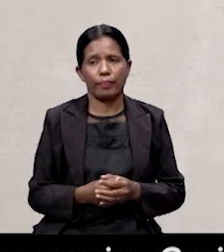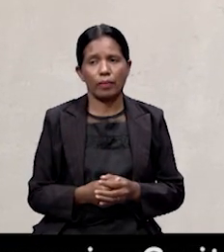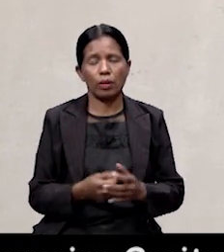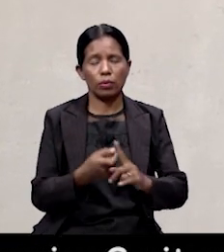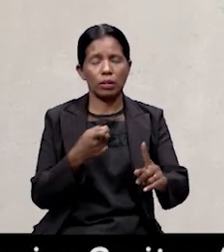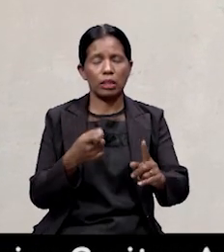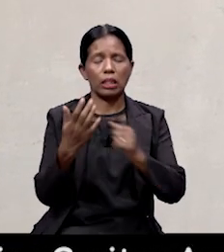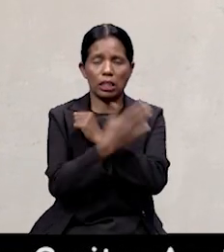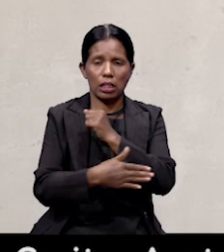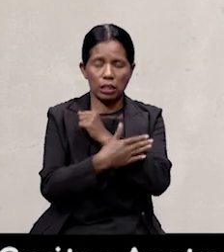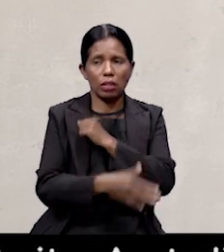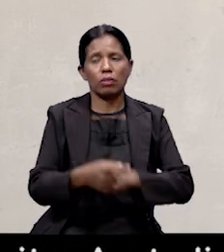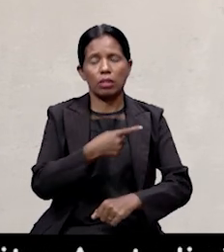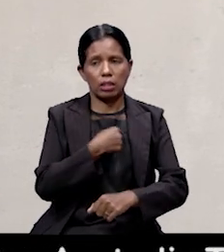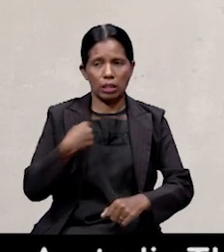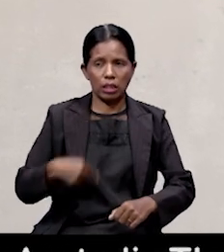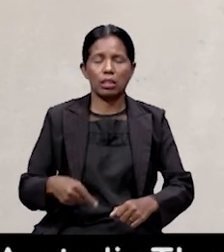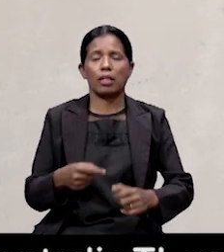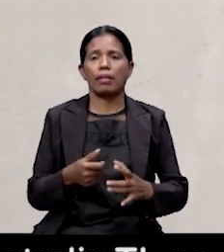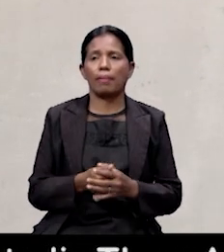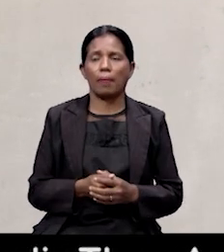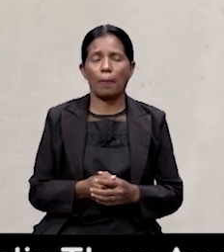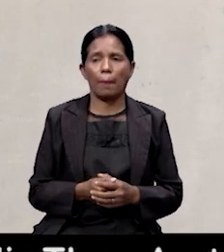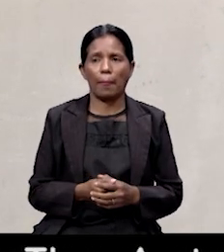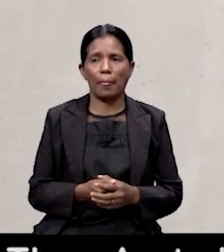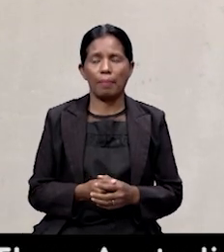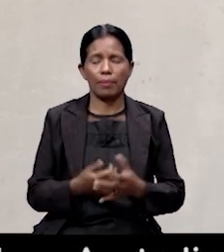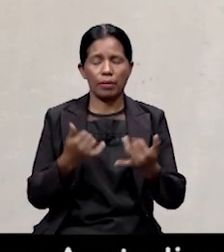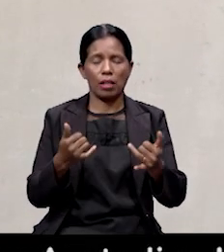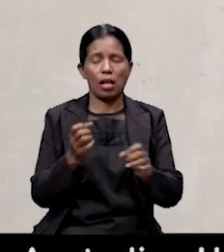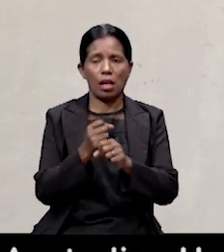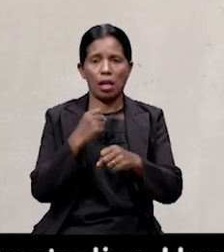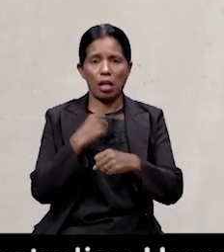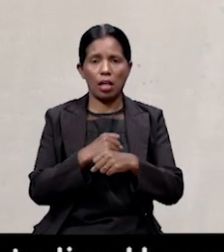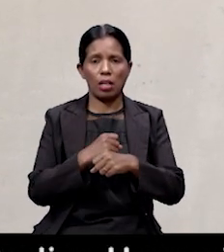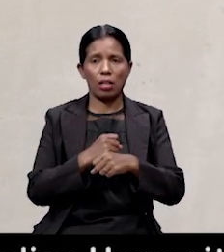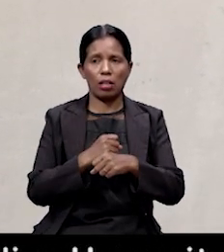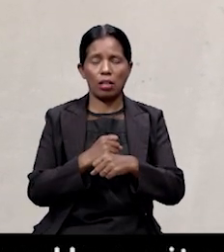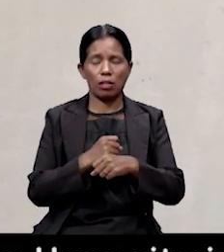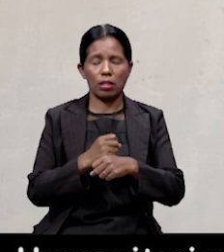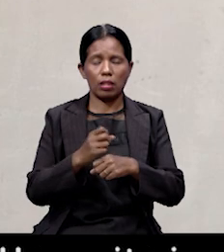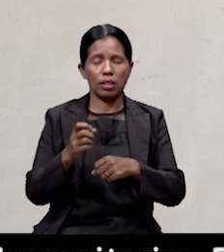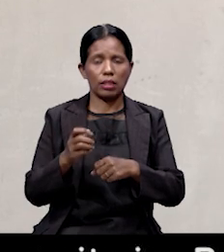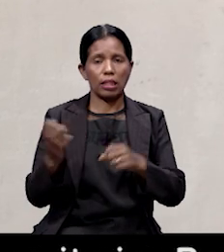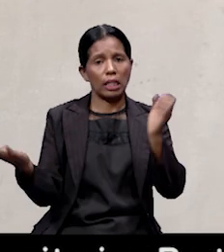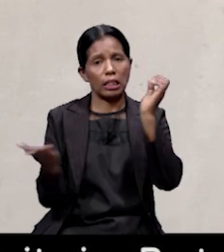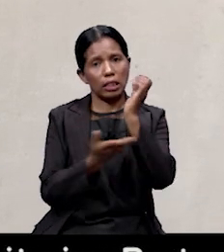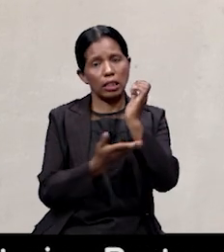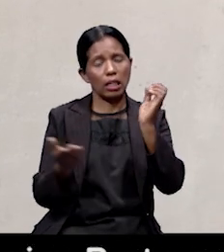nasa sino hotu na bema ka komete ya tamalo i tenia parte